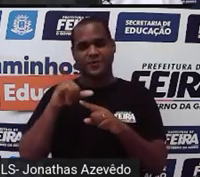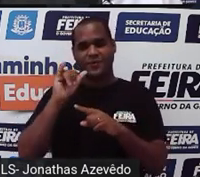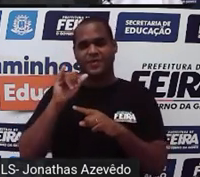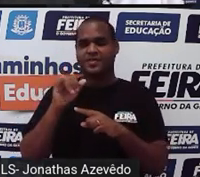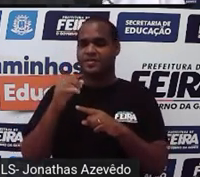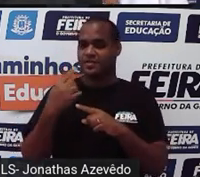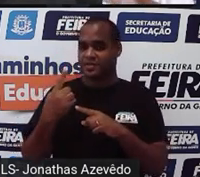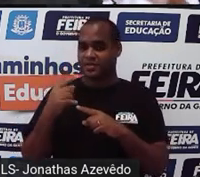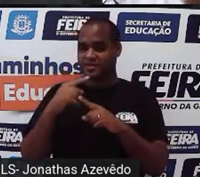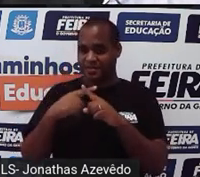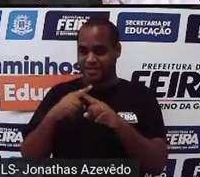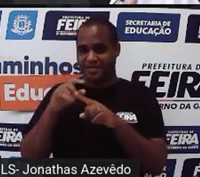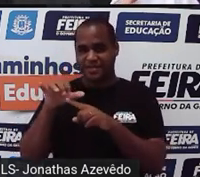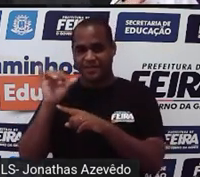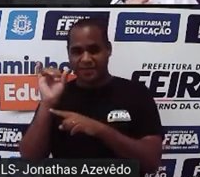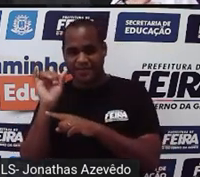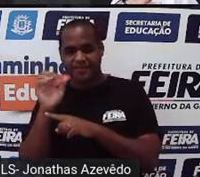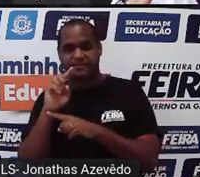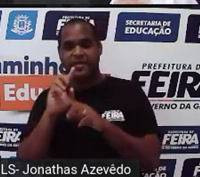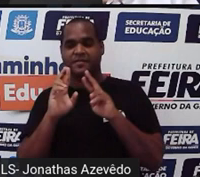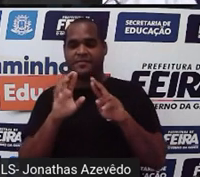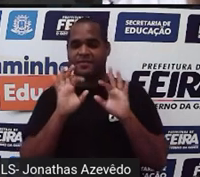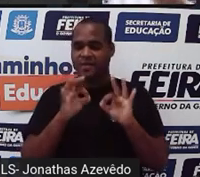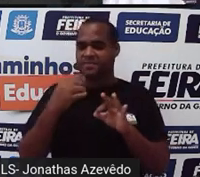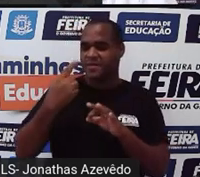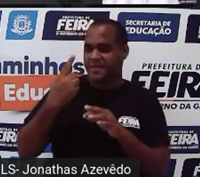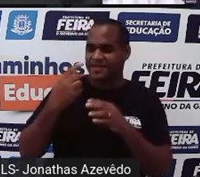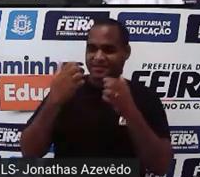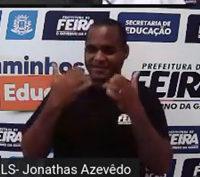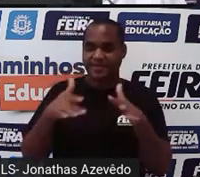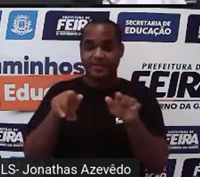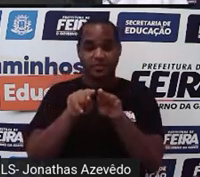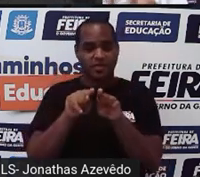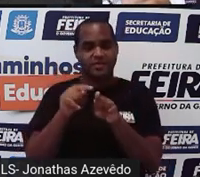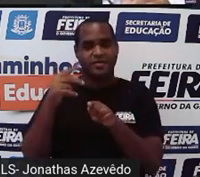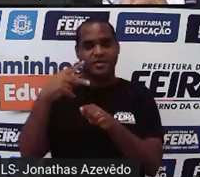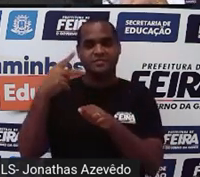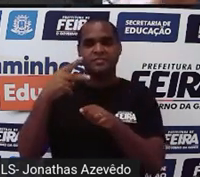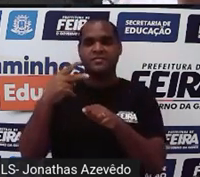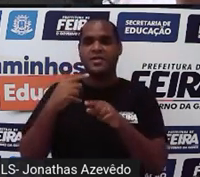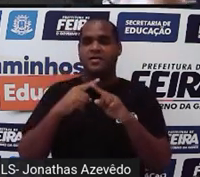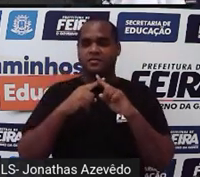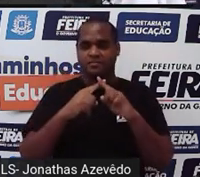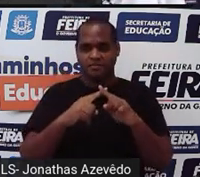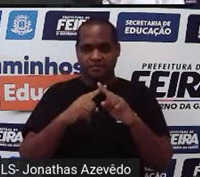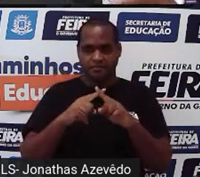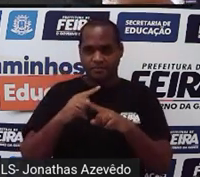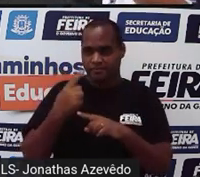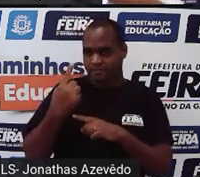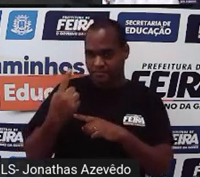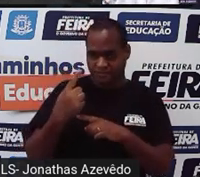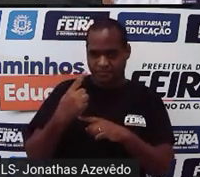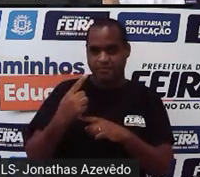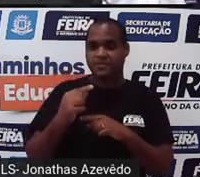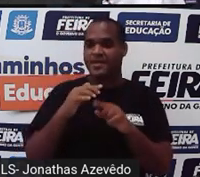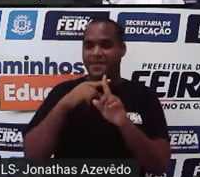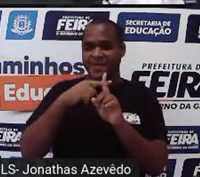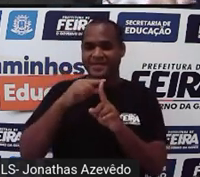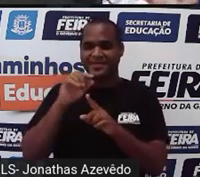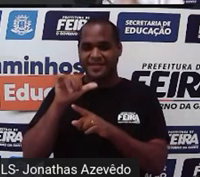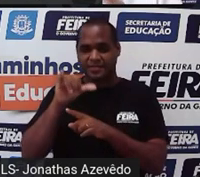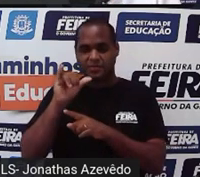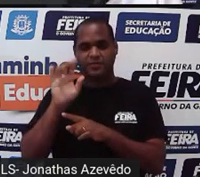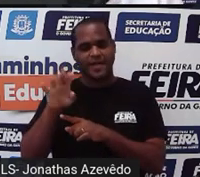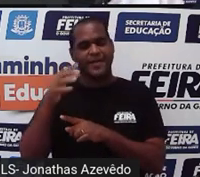e y = 4 então vou jogar isso tanto na primeira equação quanto na segunda então X é um vai ficar um mais Y